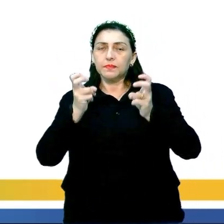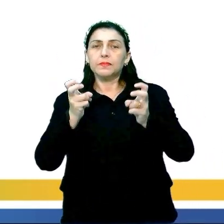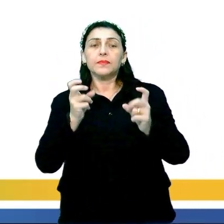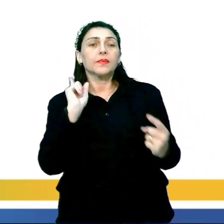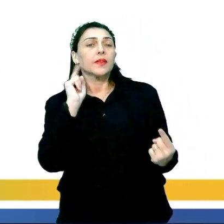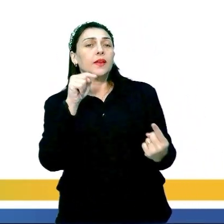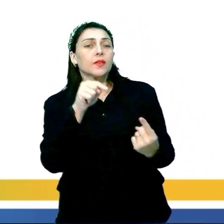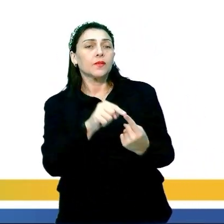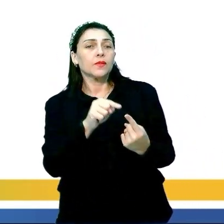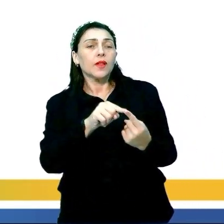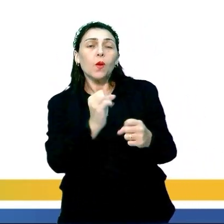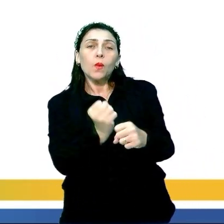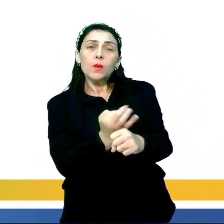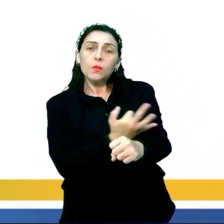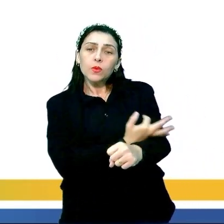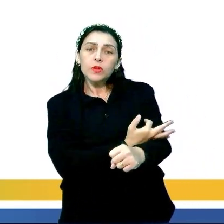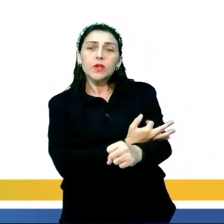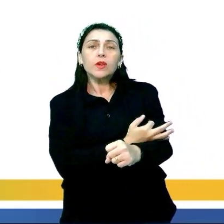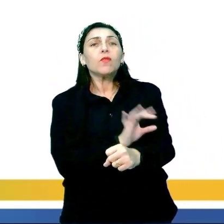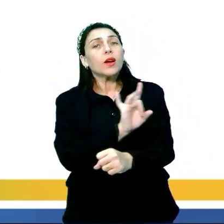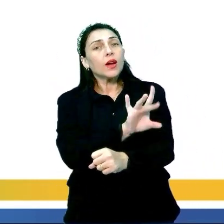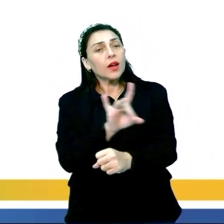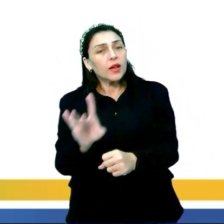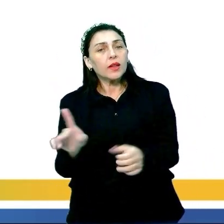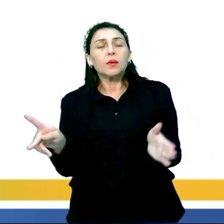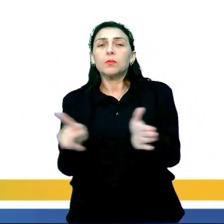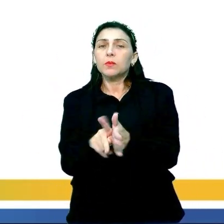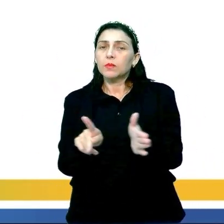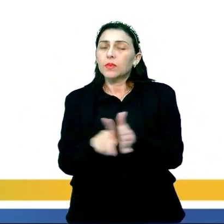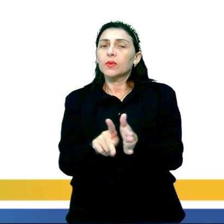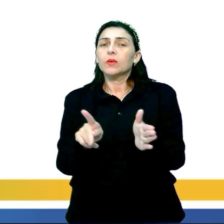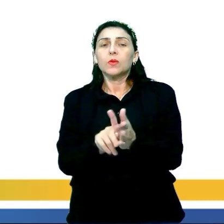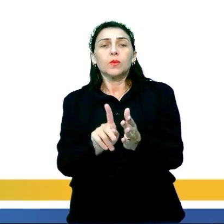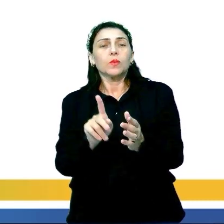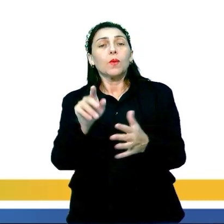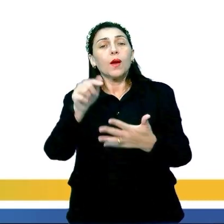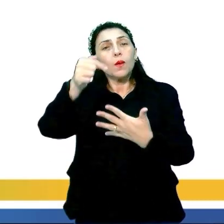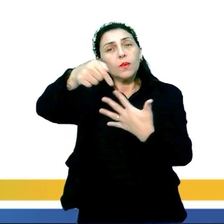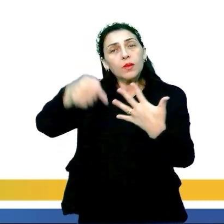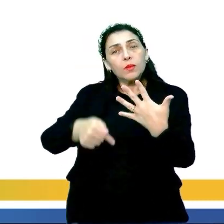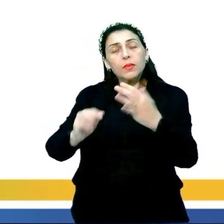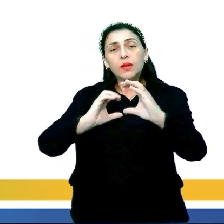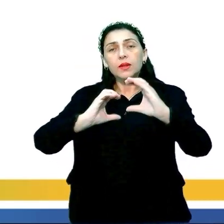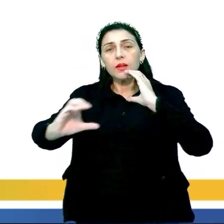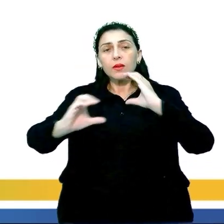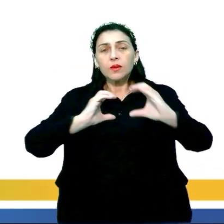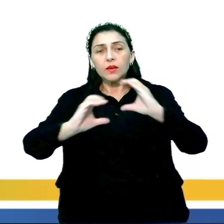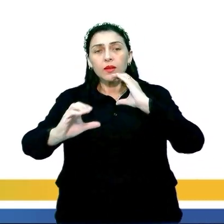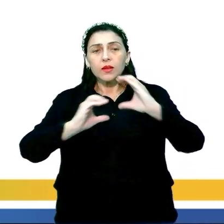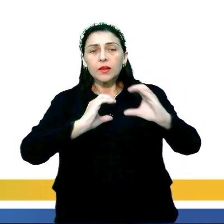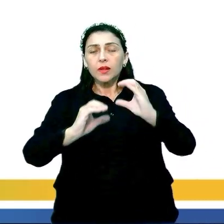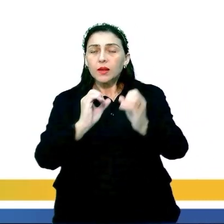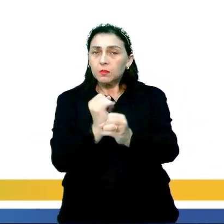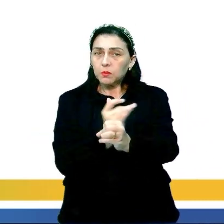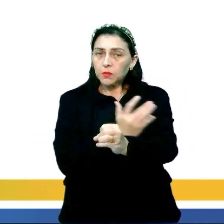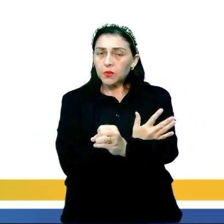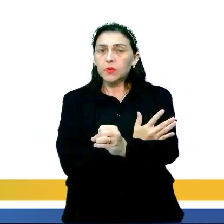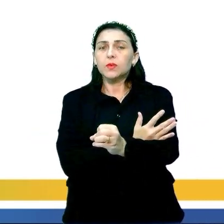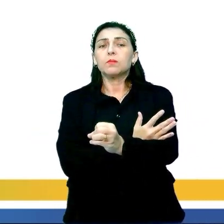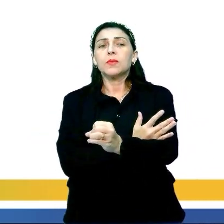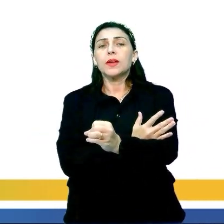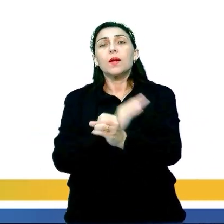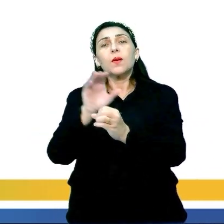o esquema novamente, né? Cada função ela é voltada para um determinado elemento da comunicação, a função emotiva é